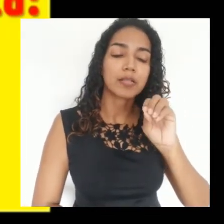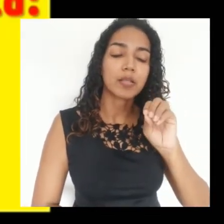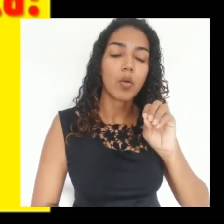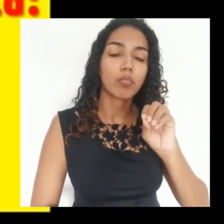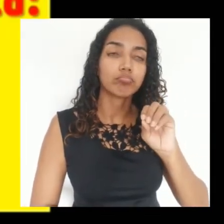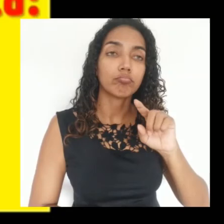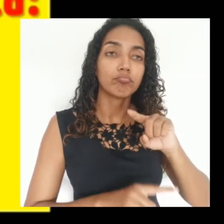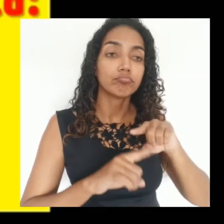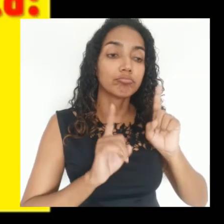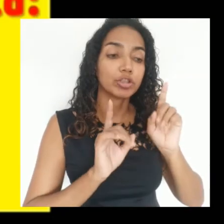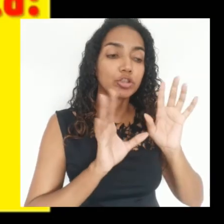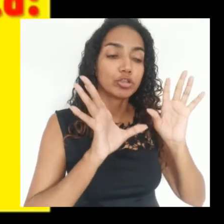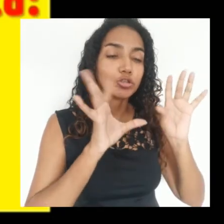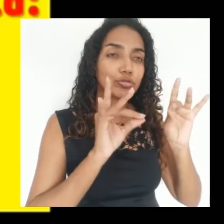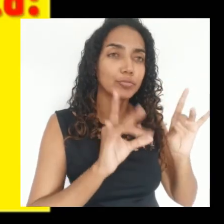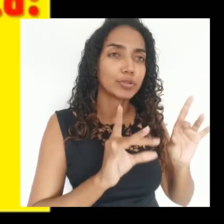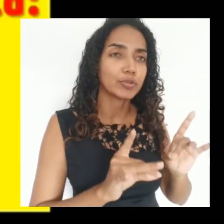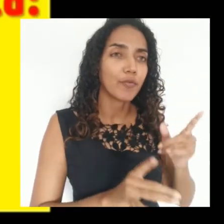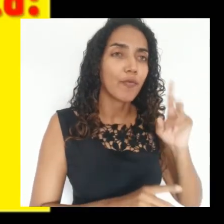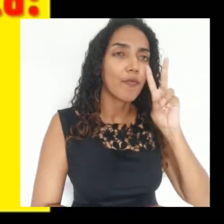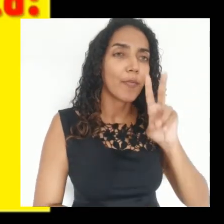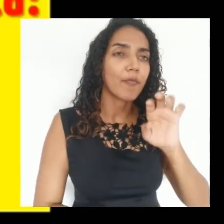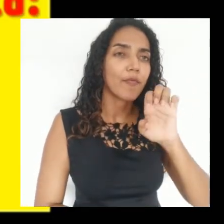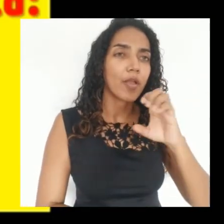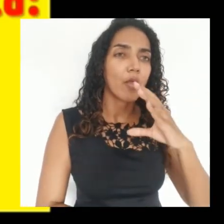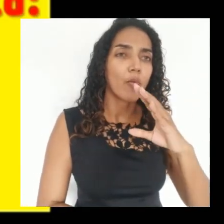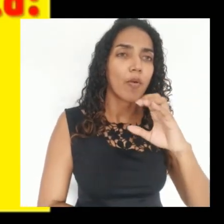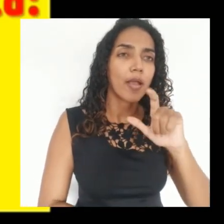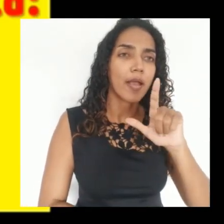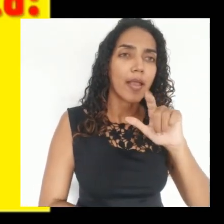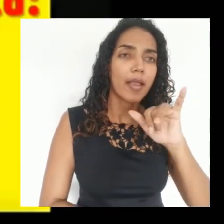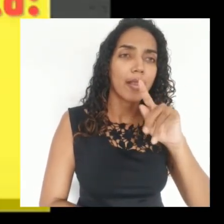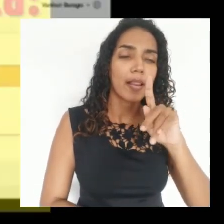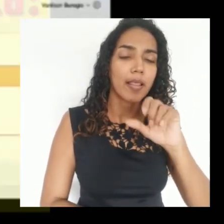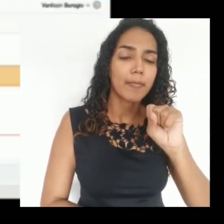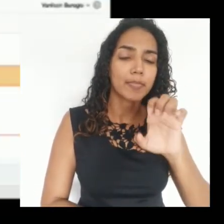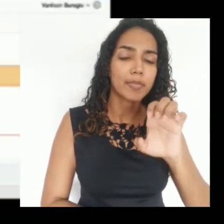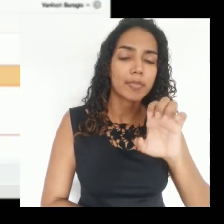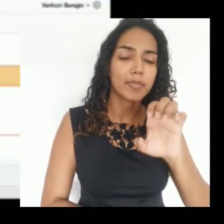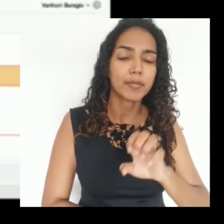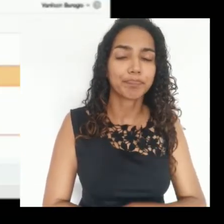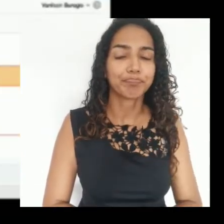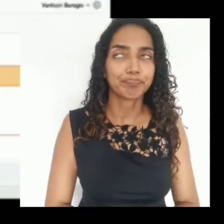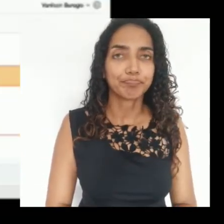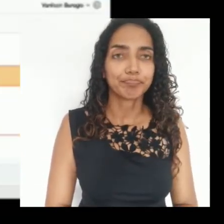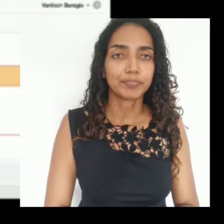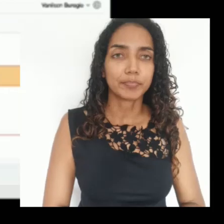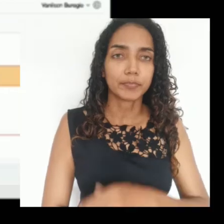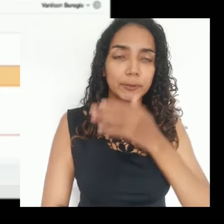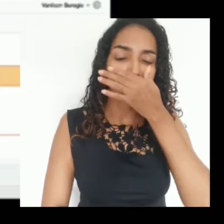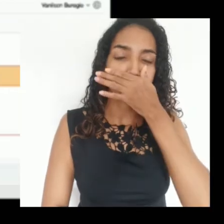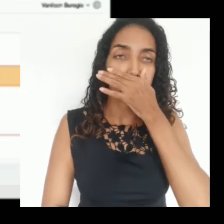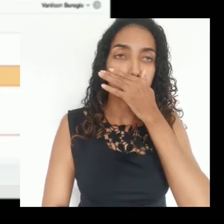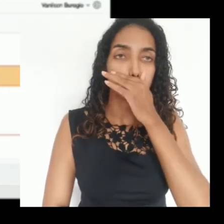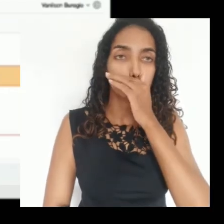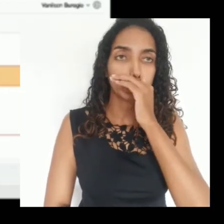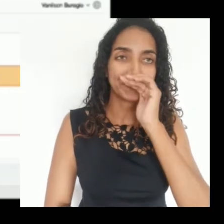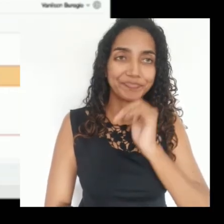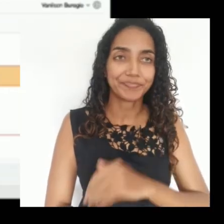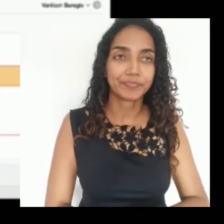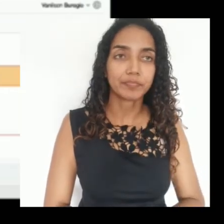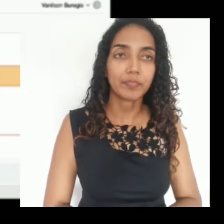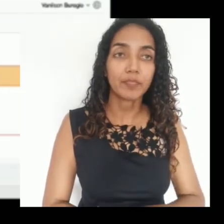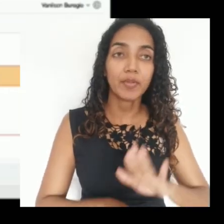olhada aqui no Eclipse para que a gente verifique como é que é essa implementação. Da mesma forma, eu deixei aqui o diagrama já